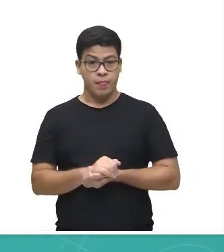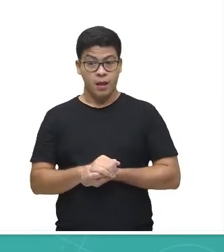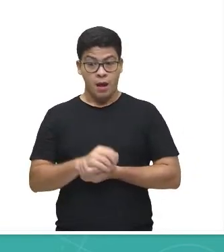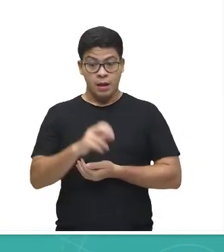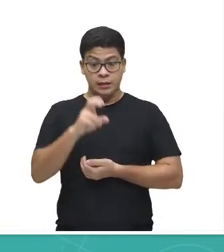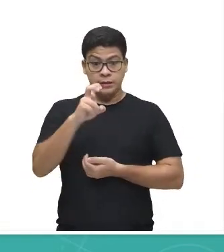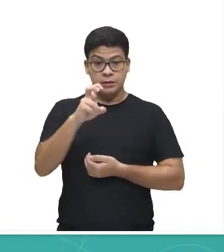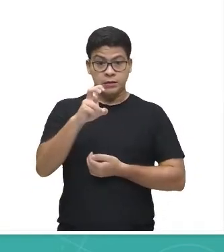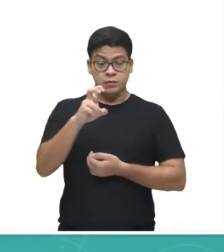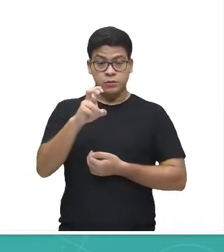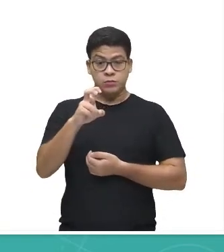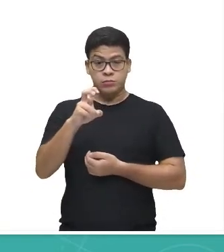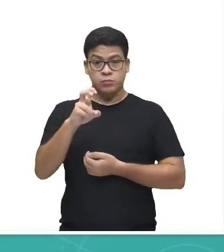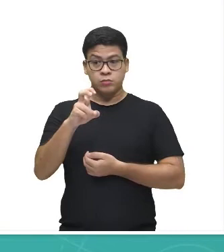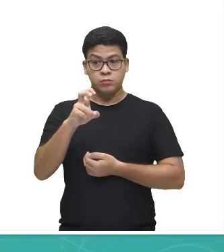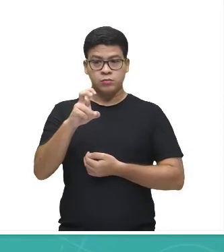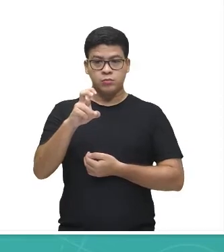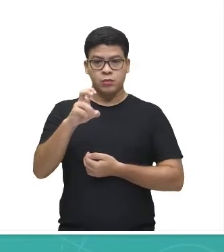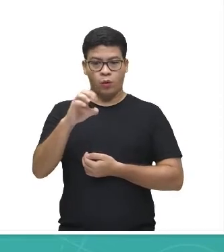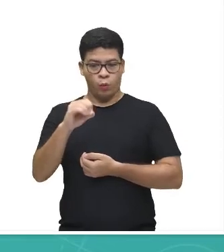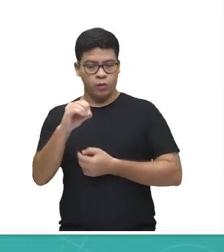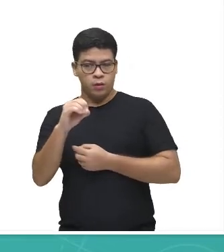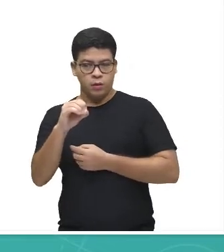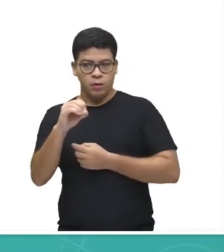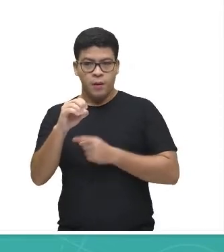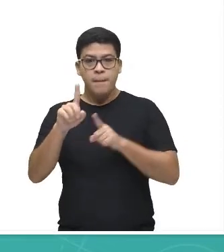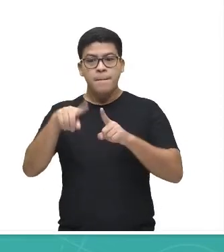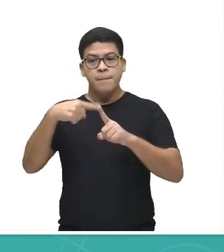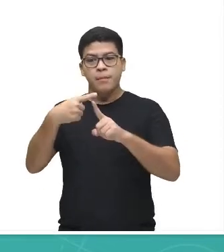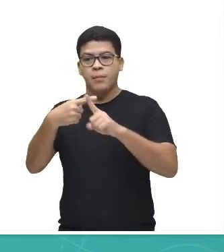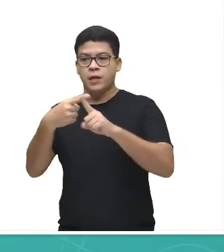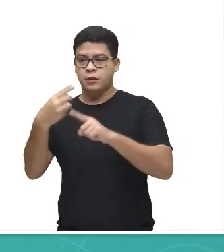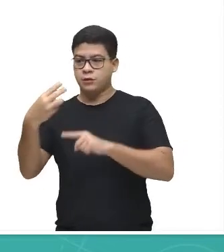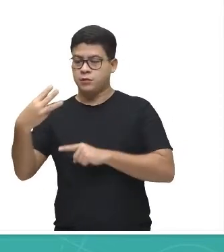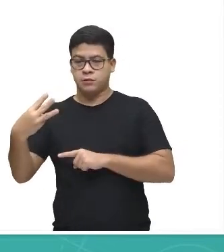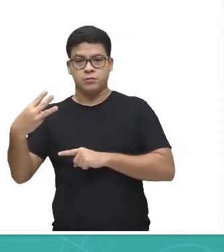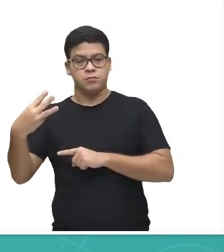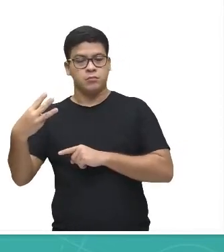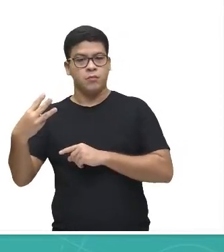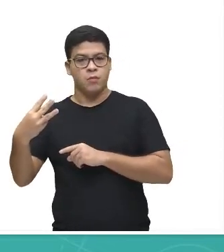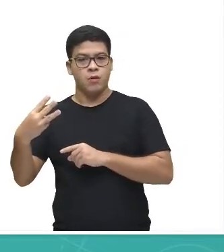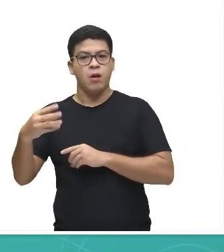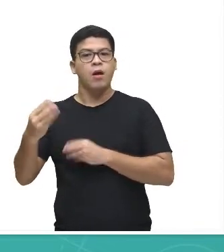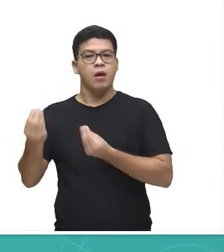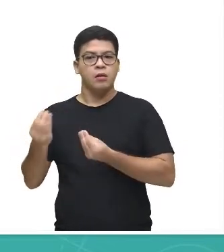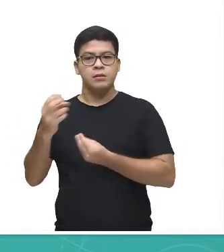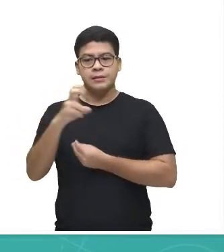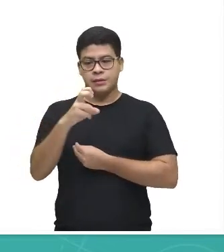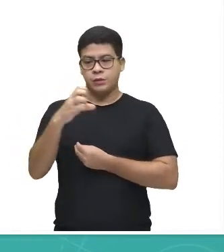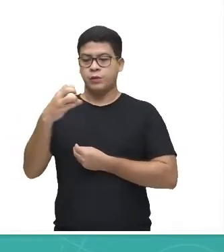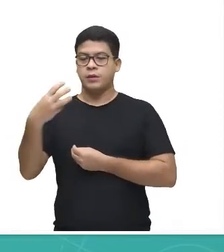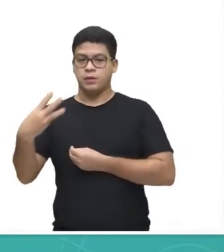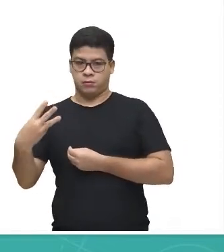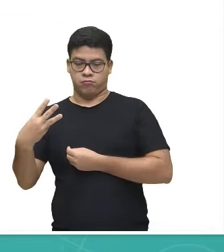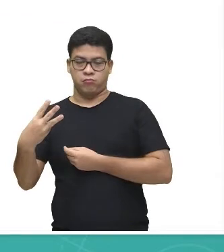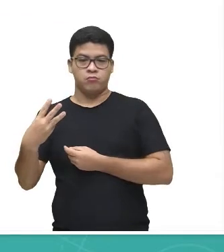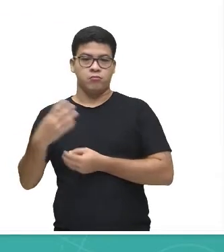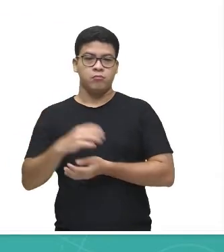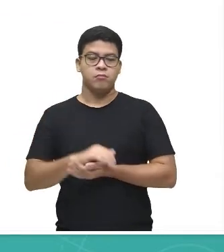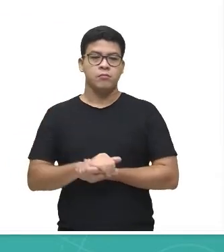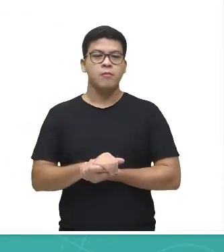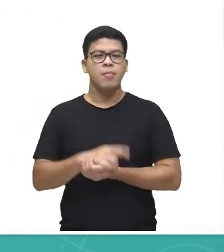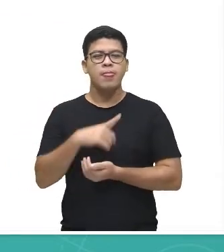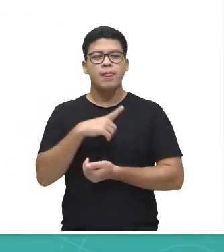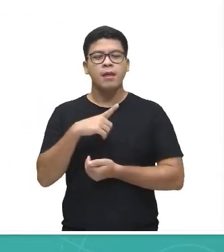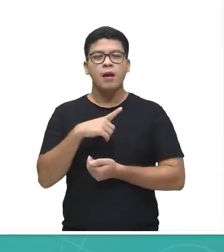5 dezenas com mais 3 unidades. Quando você junta essas 5 dezenas com 3